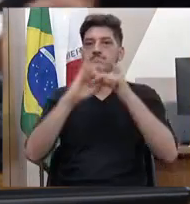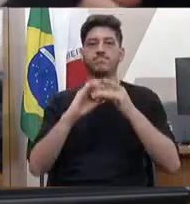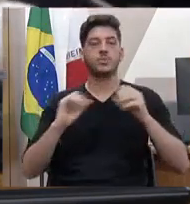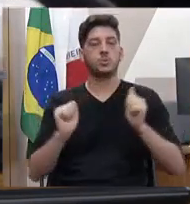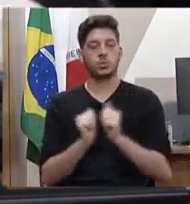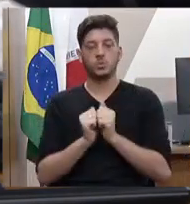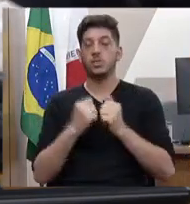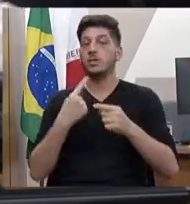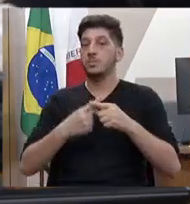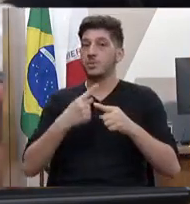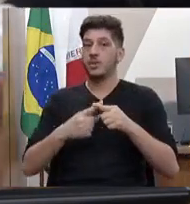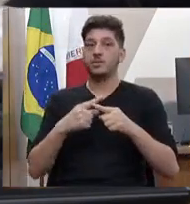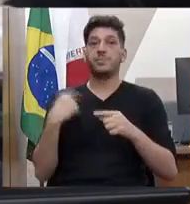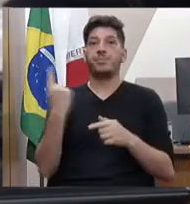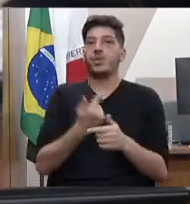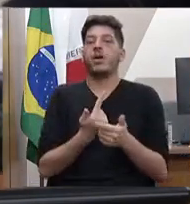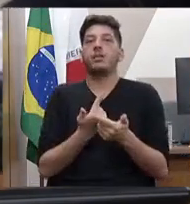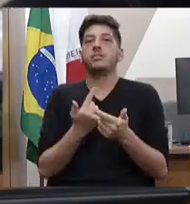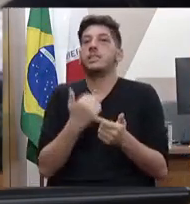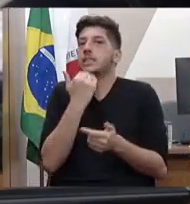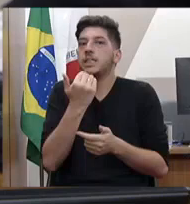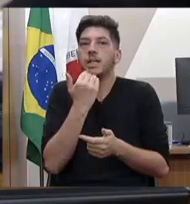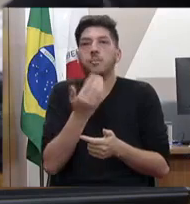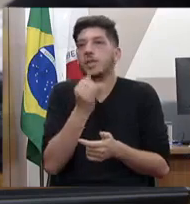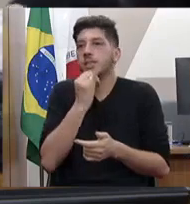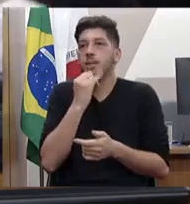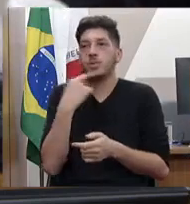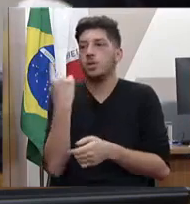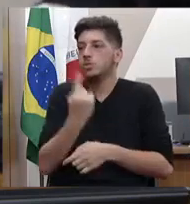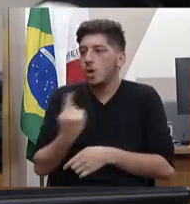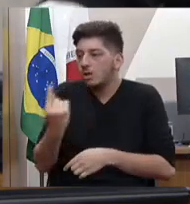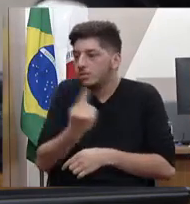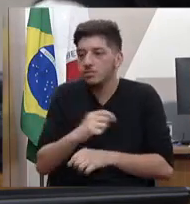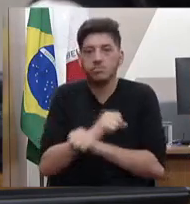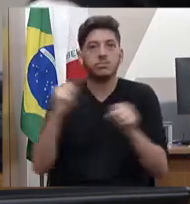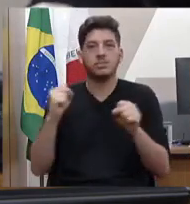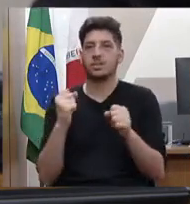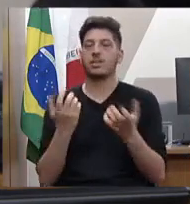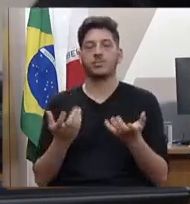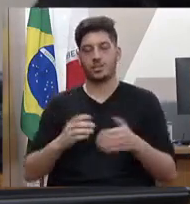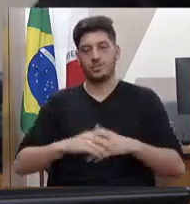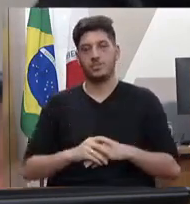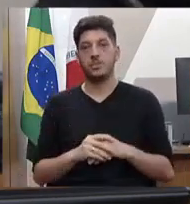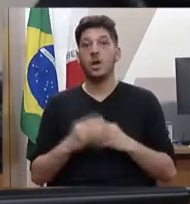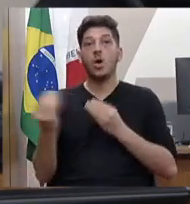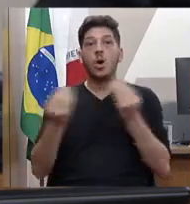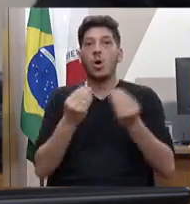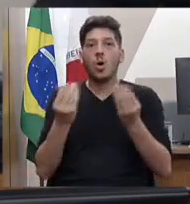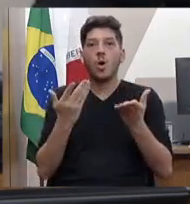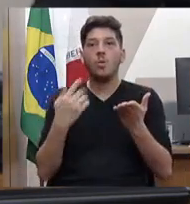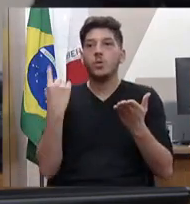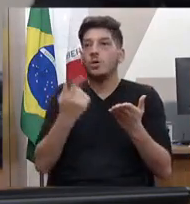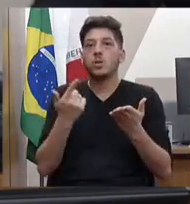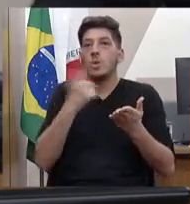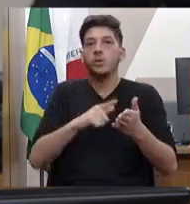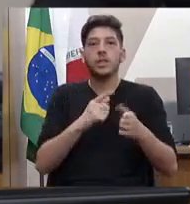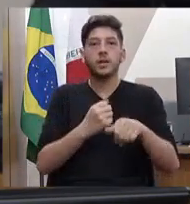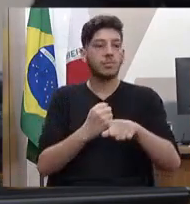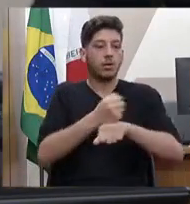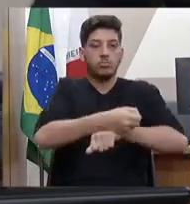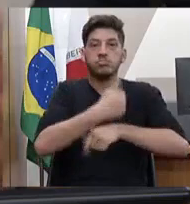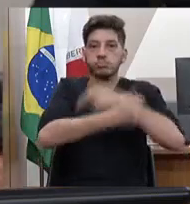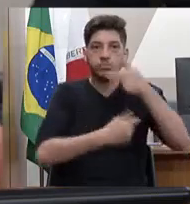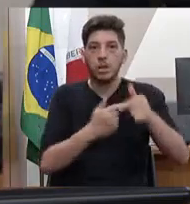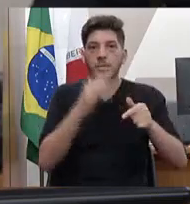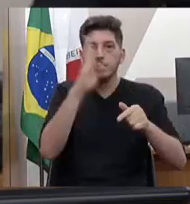porque nós ninguém nós não vamos fazer nada sozinho Como de como irradicar o trabalho escravo no país se não